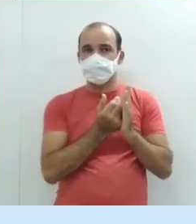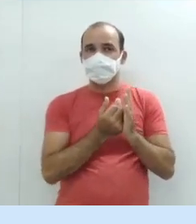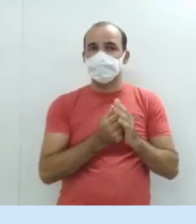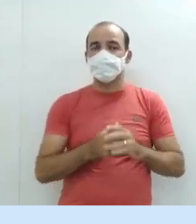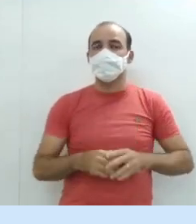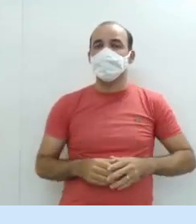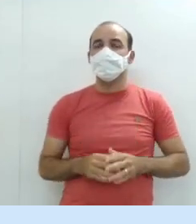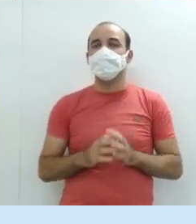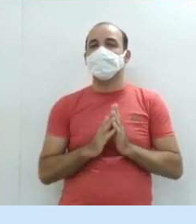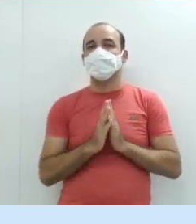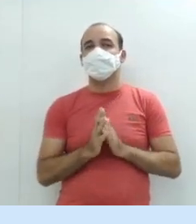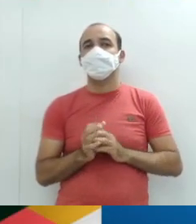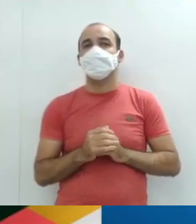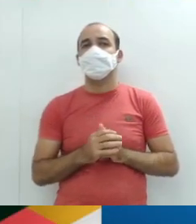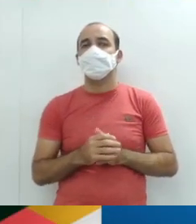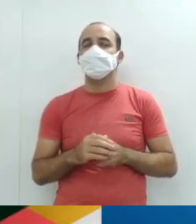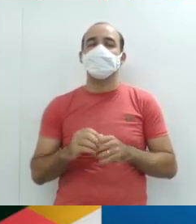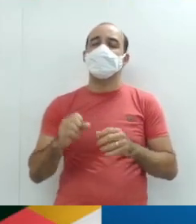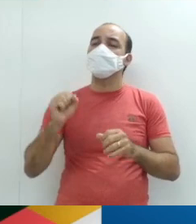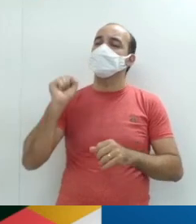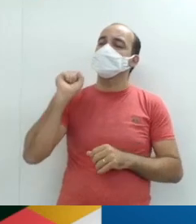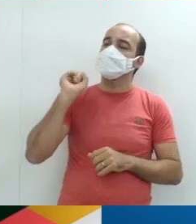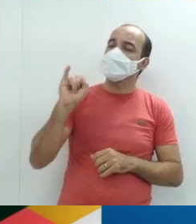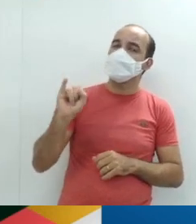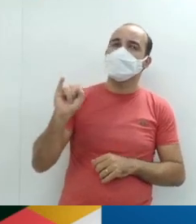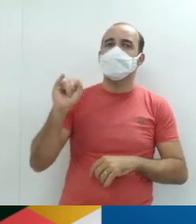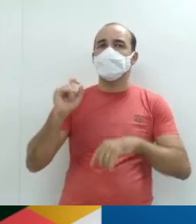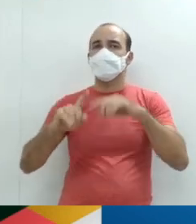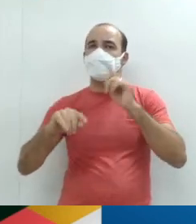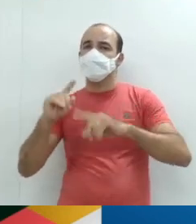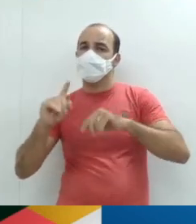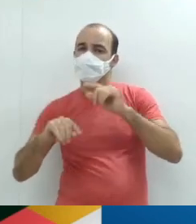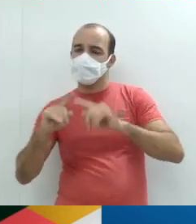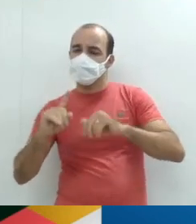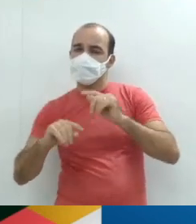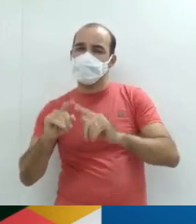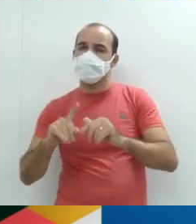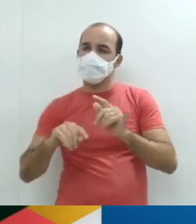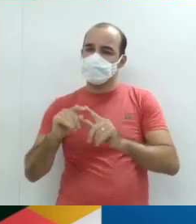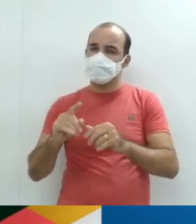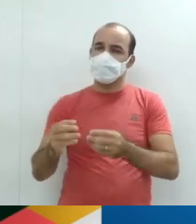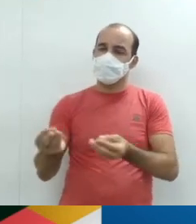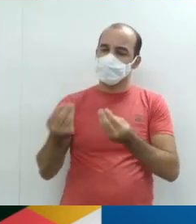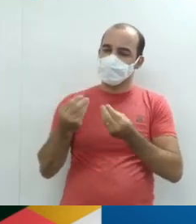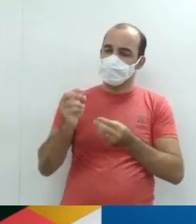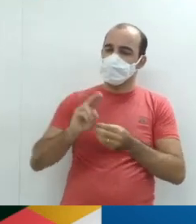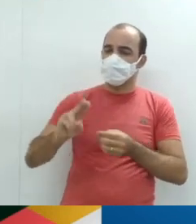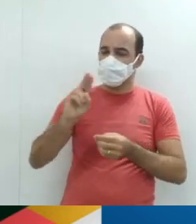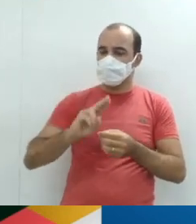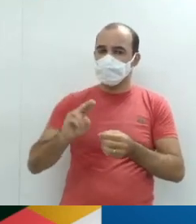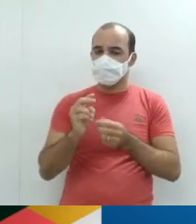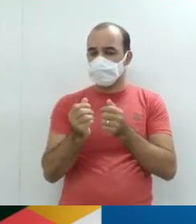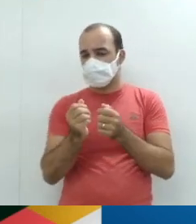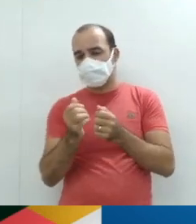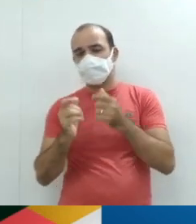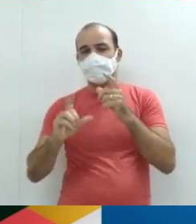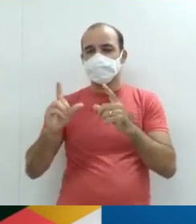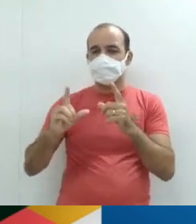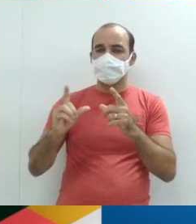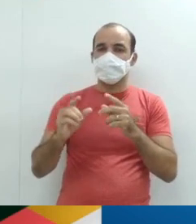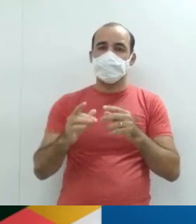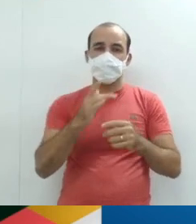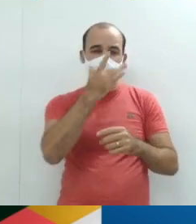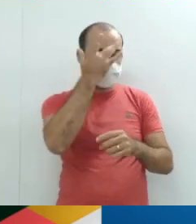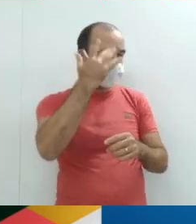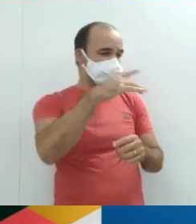o seguinte: se os objetos foram feitos para serem usados e as pessoas para serem amadas,